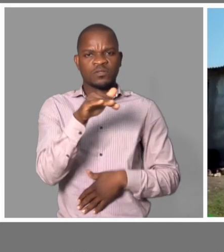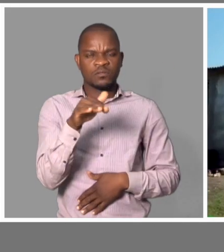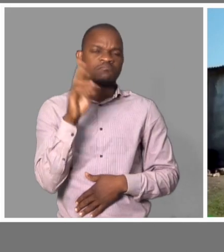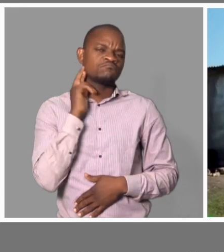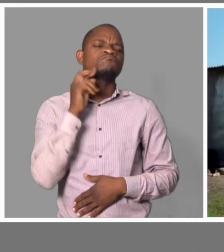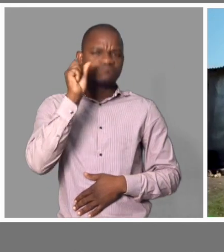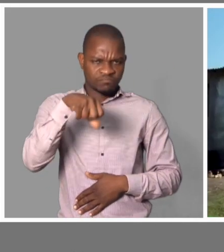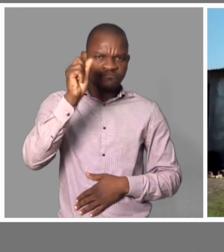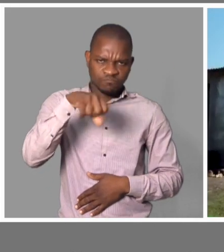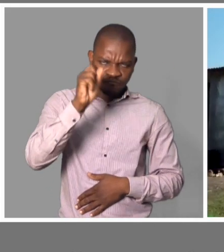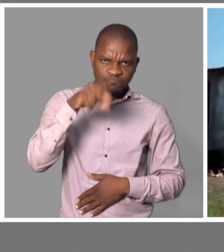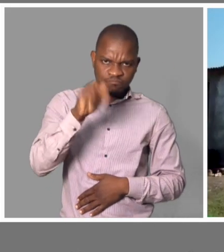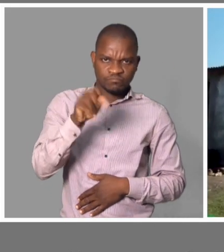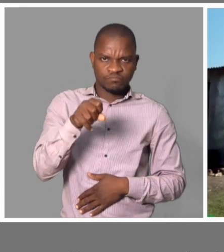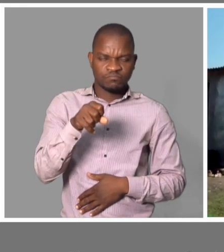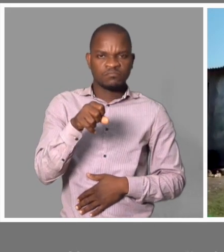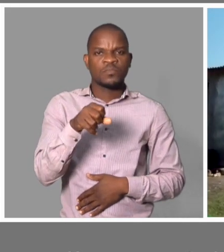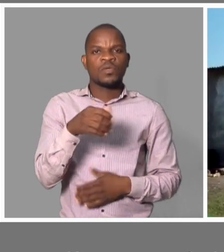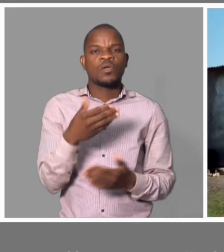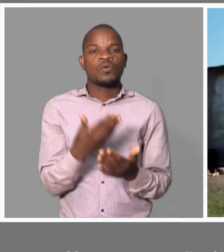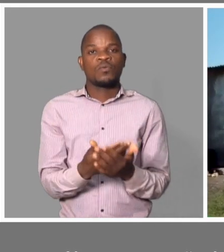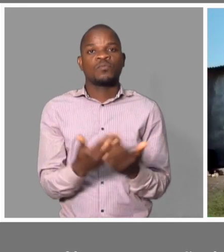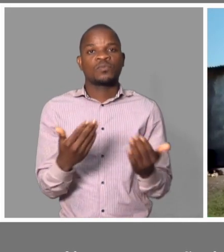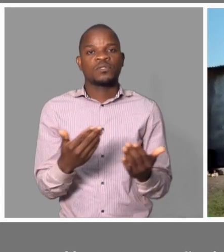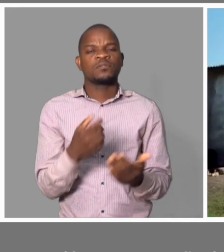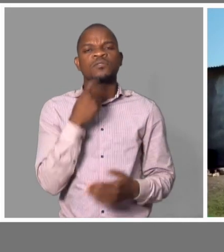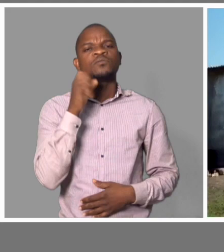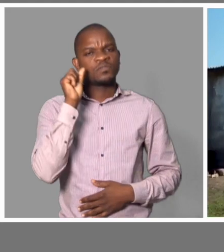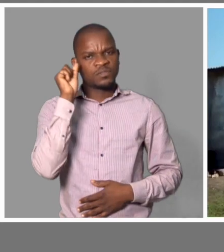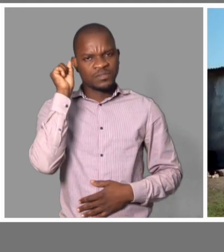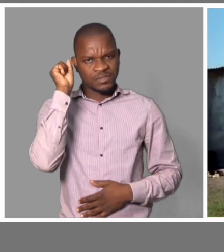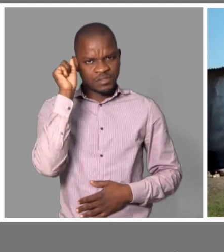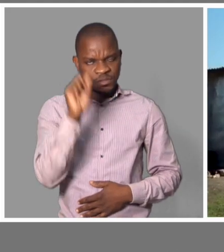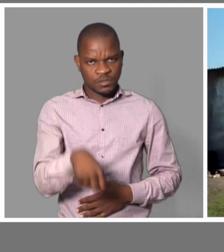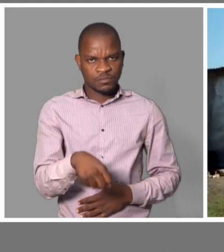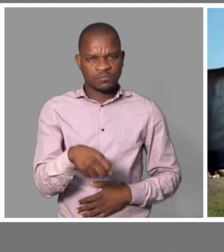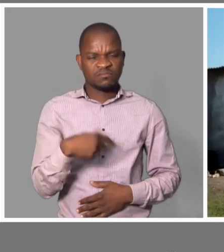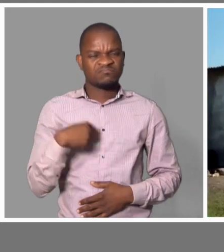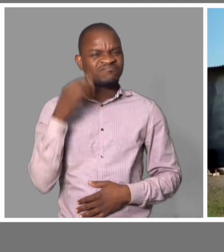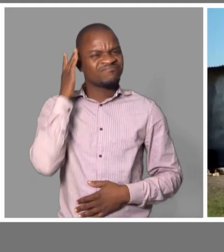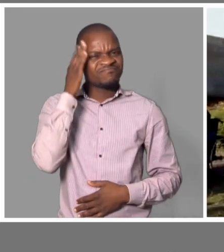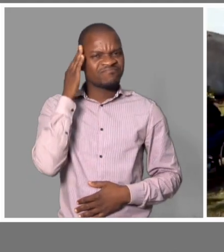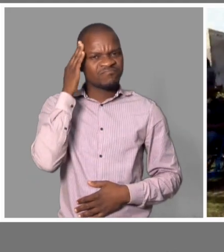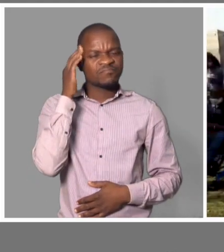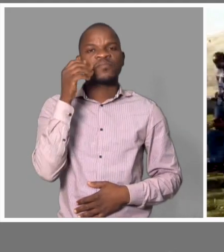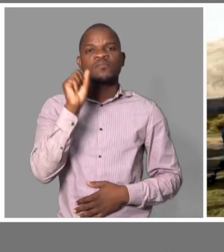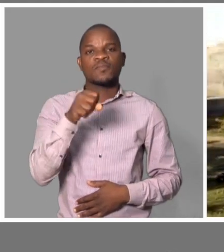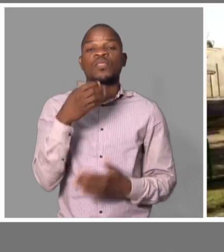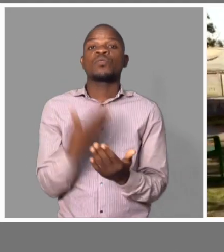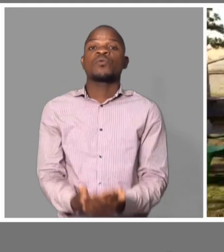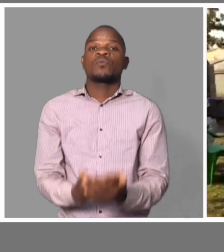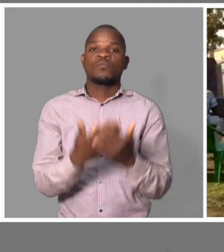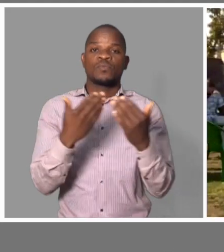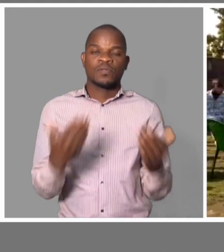Sim, sim. Na compreensão do que é uma pessoa com deficiência? Sim, sim, sim. Penso que sim, porque